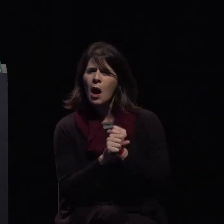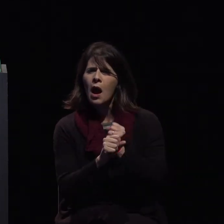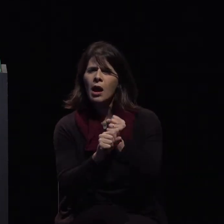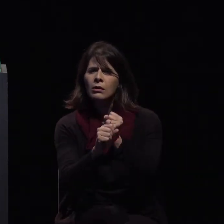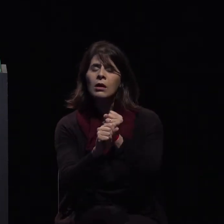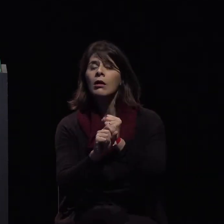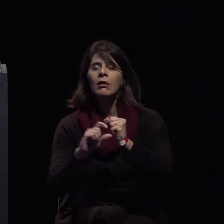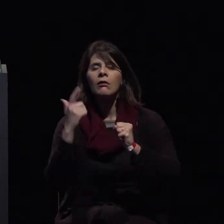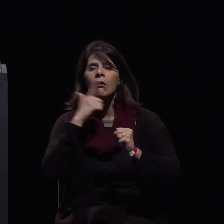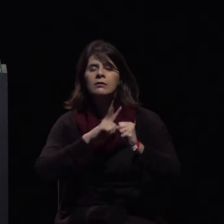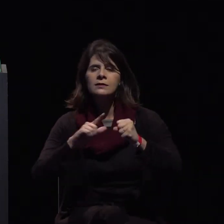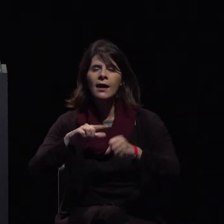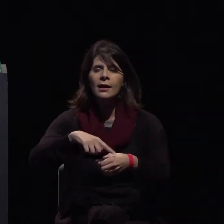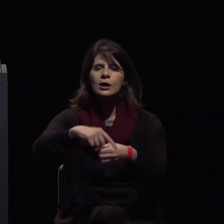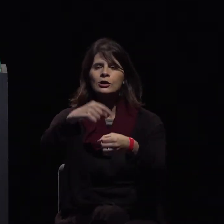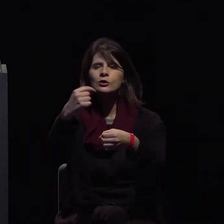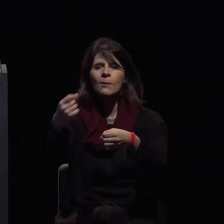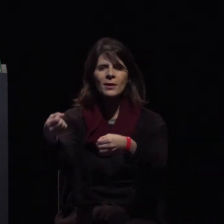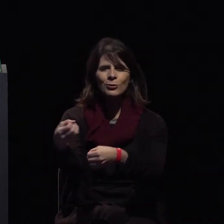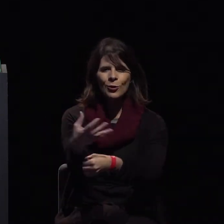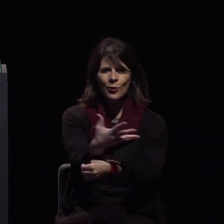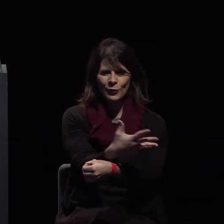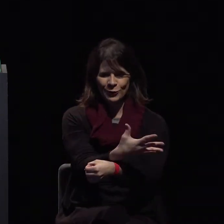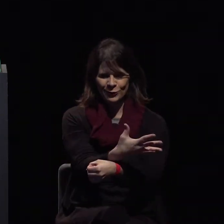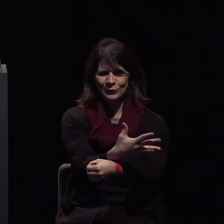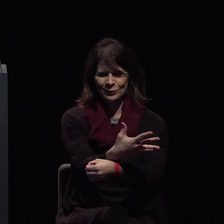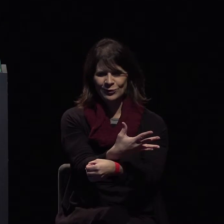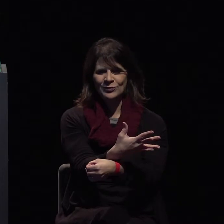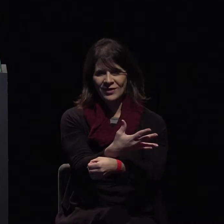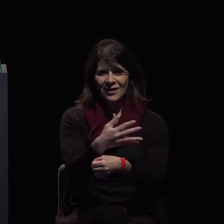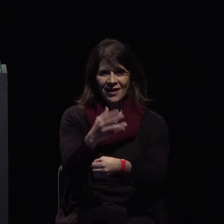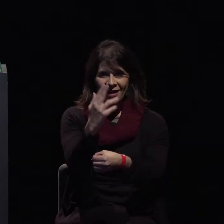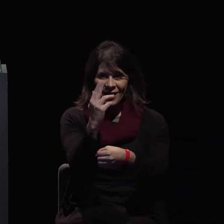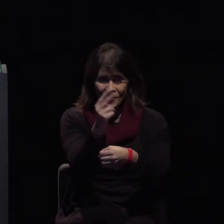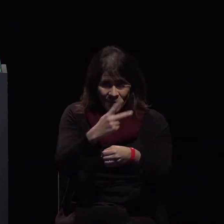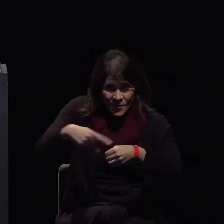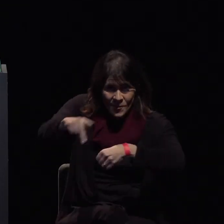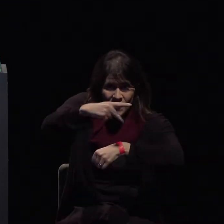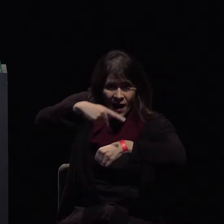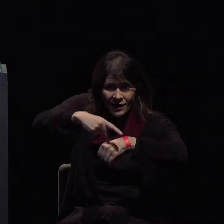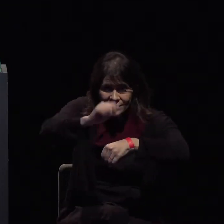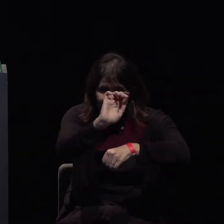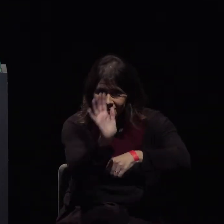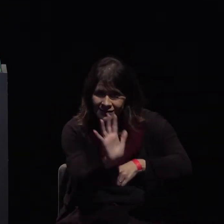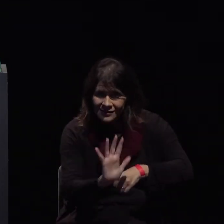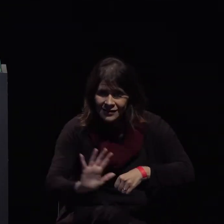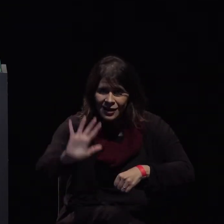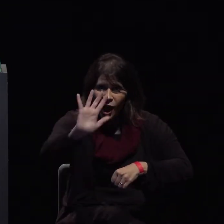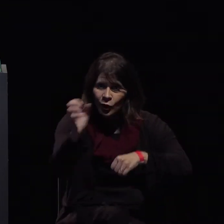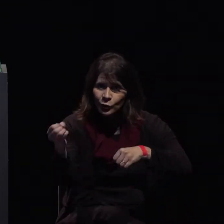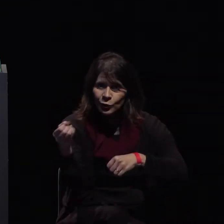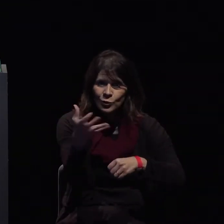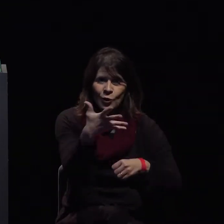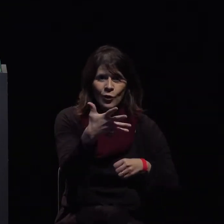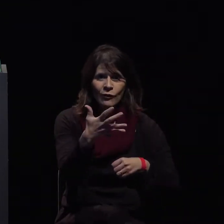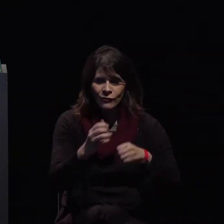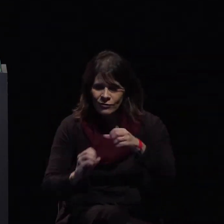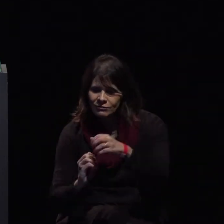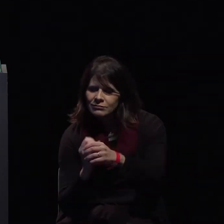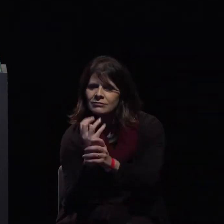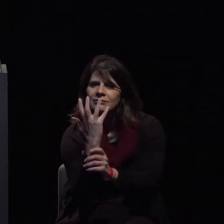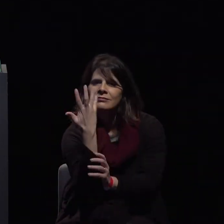zumbis, acotirenes, para redesenhar a nação, e talvez do rubro solo verdes frutos